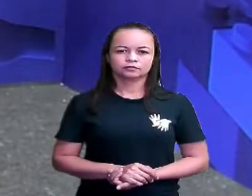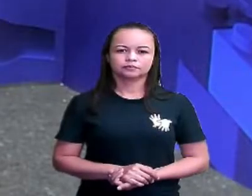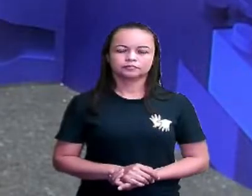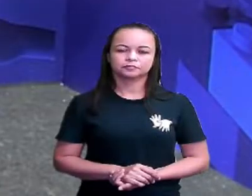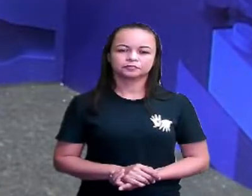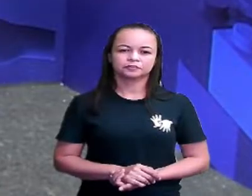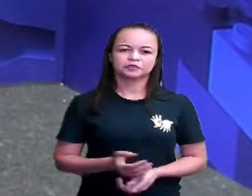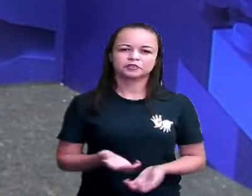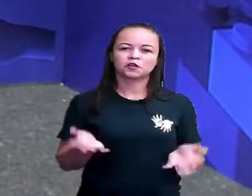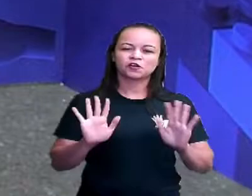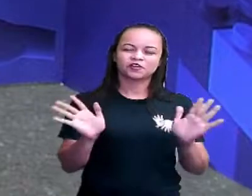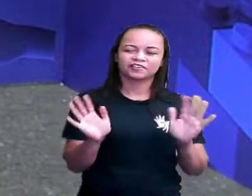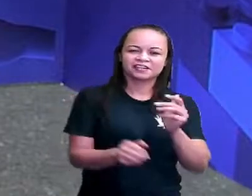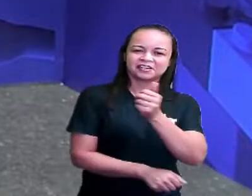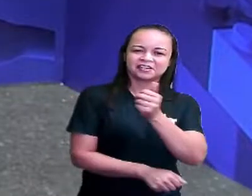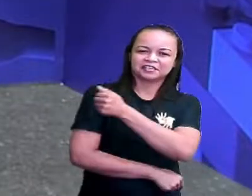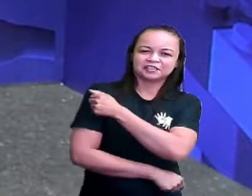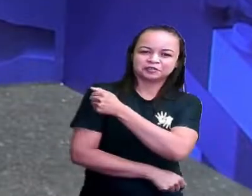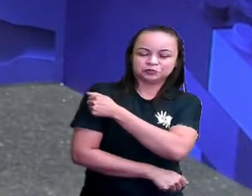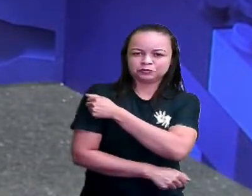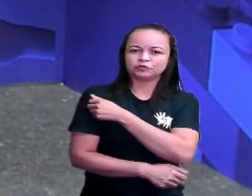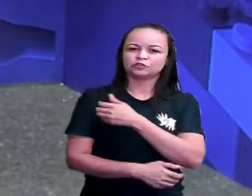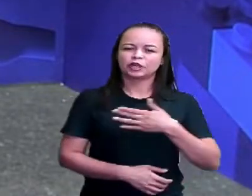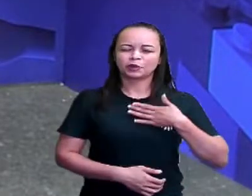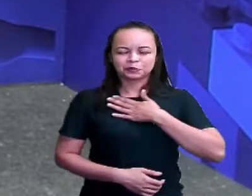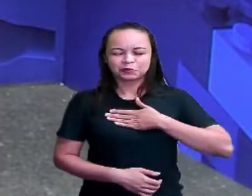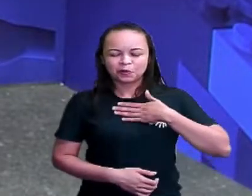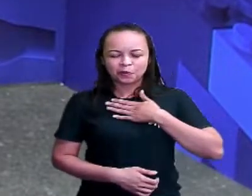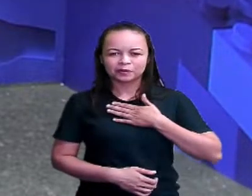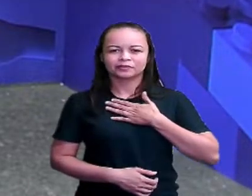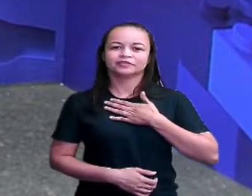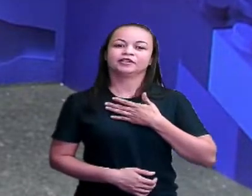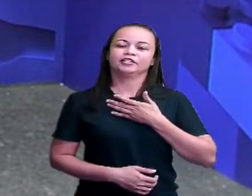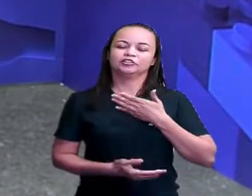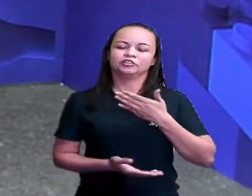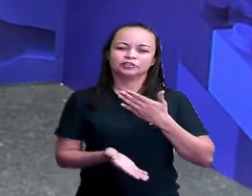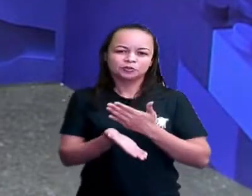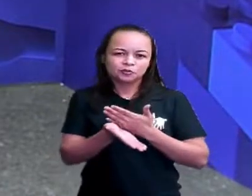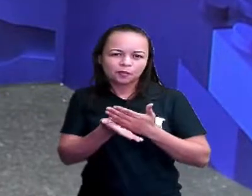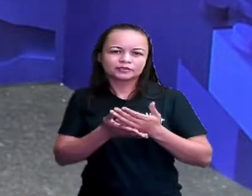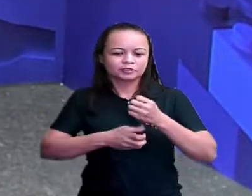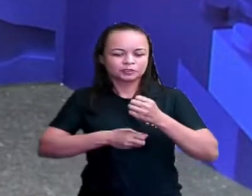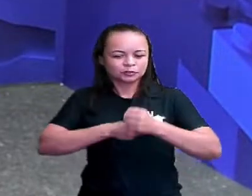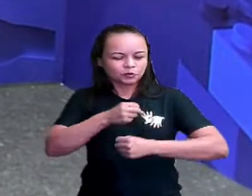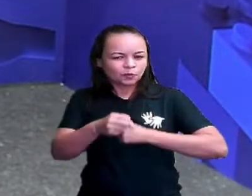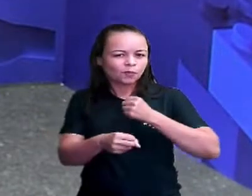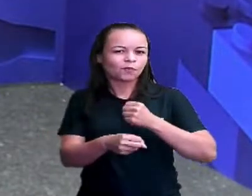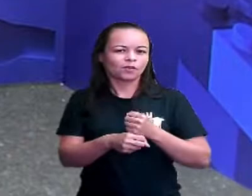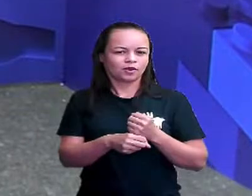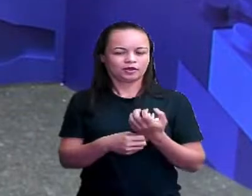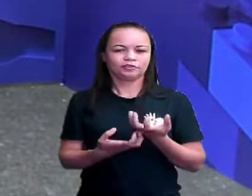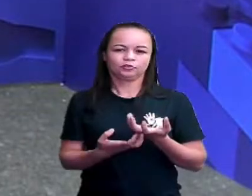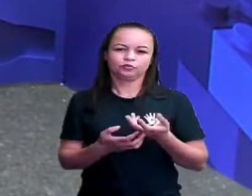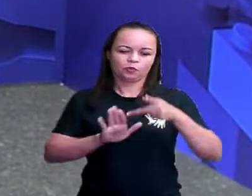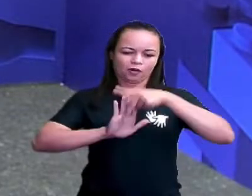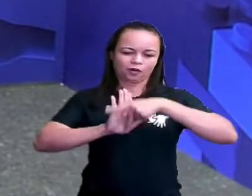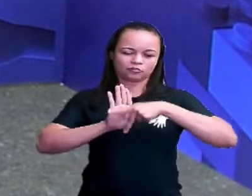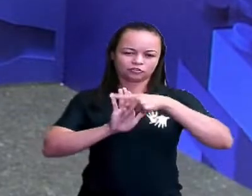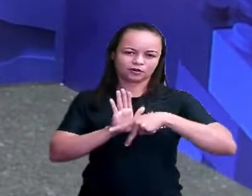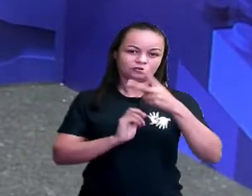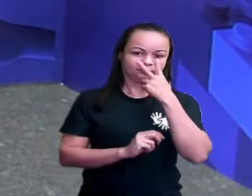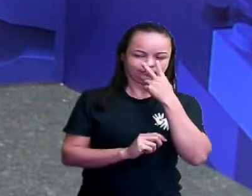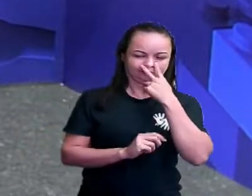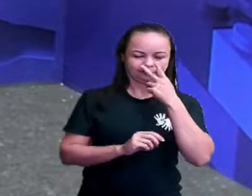Olá, pessoal! Com enorme prazer que nós estamos iniciando mais esse ano letivo do projeto Vitória Ensina em Casa. Eu